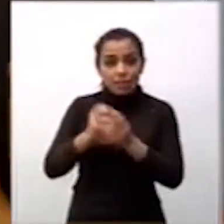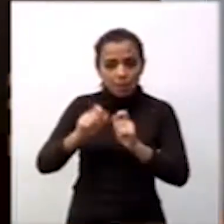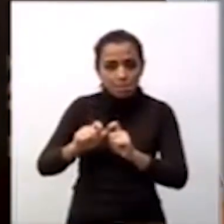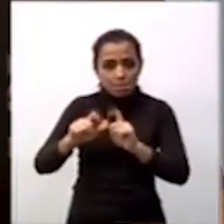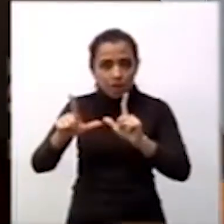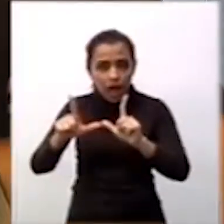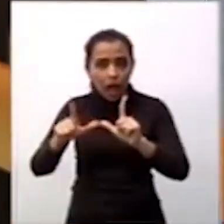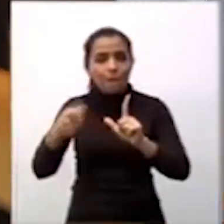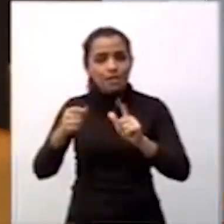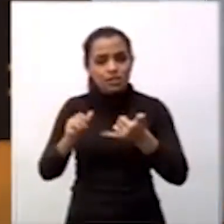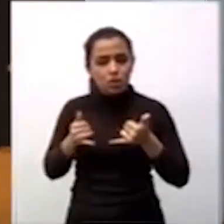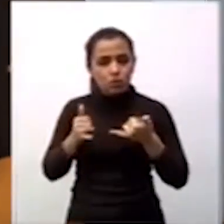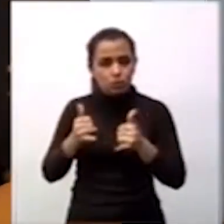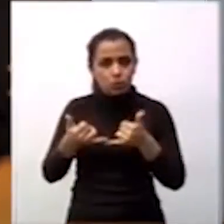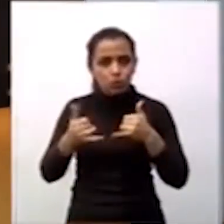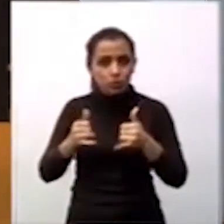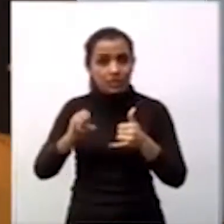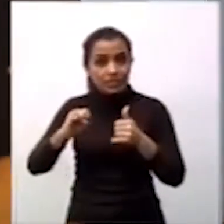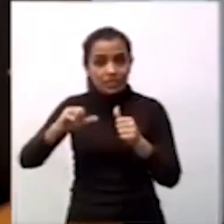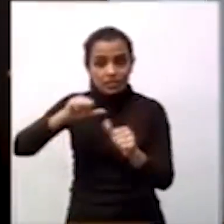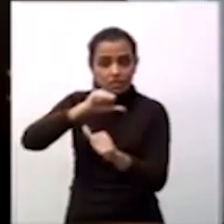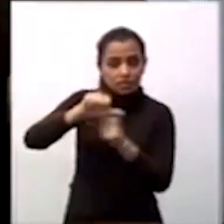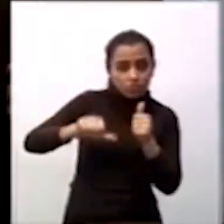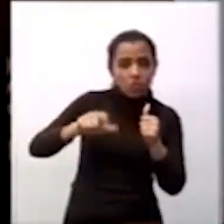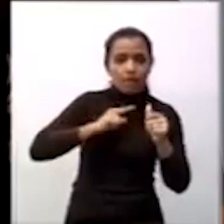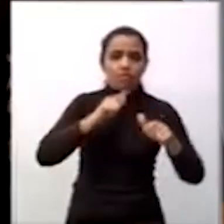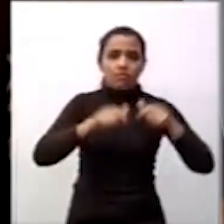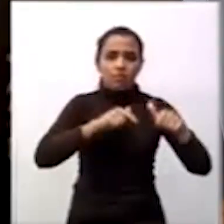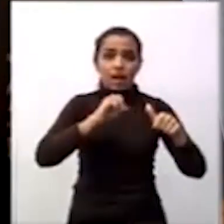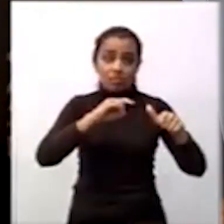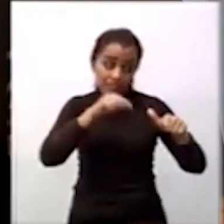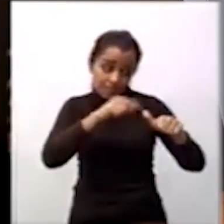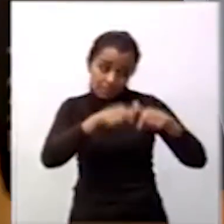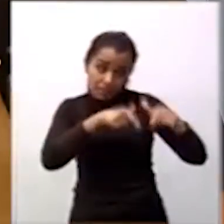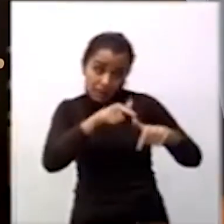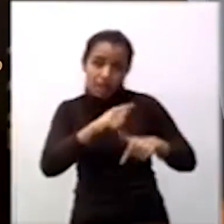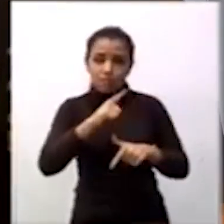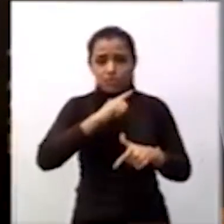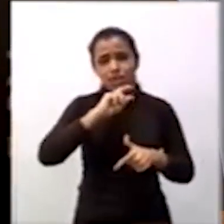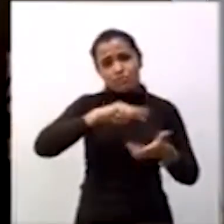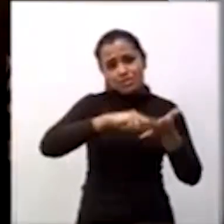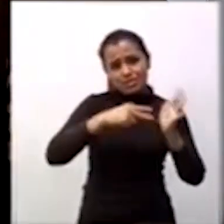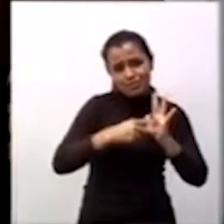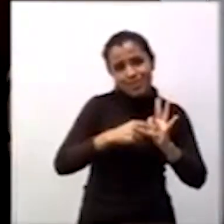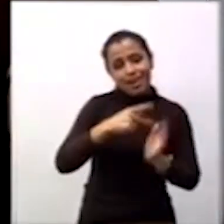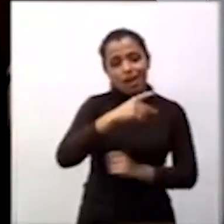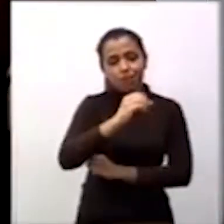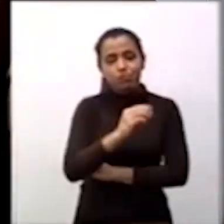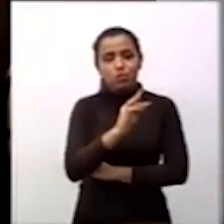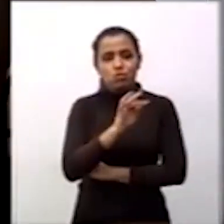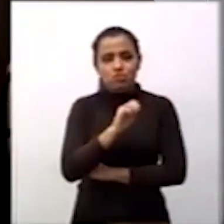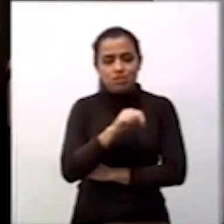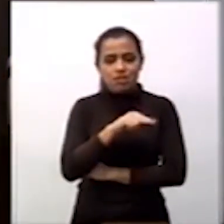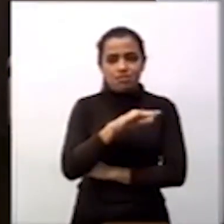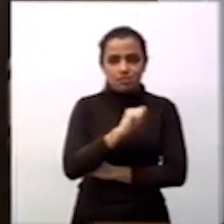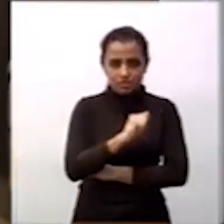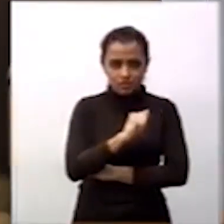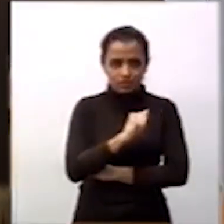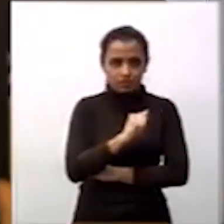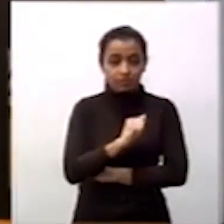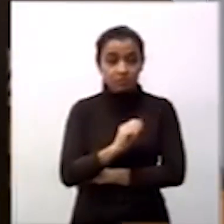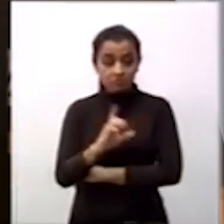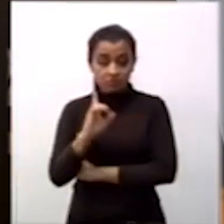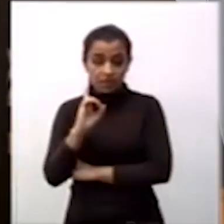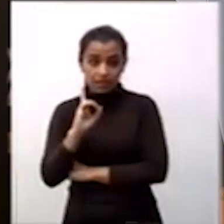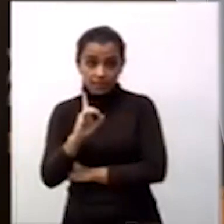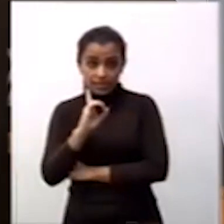tem transformação, tem trabalho. Se tem trabalho, tem potência. E aí, evidentemente, a potência, a DDP, também